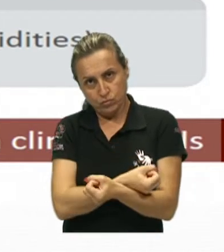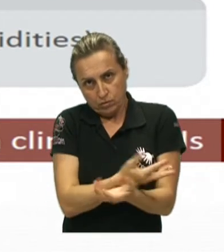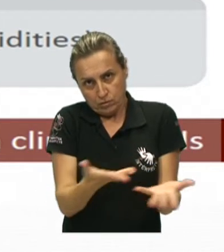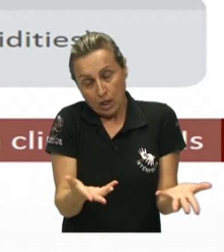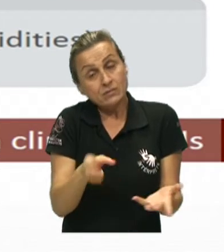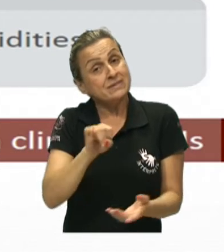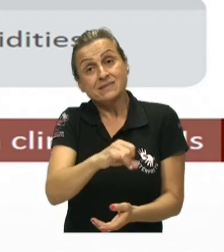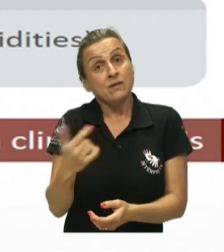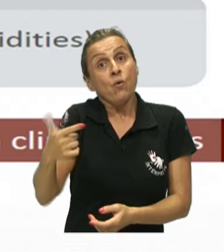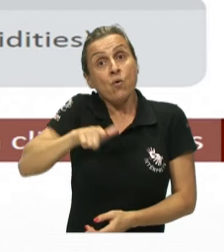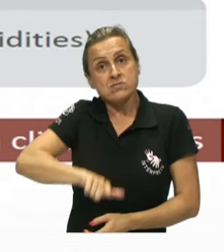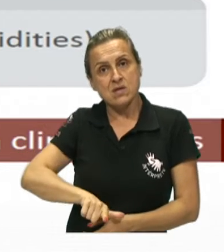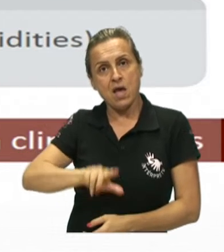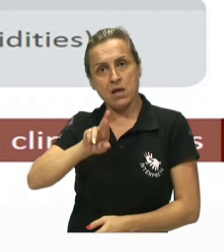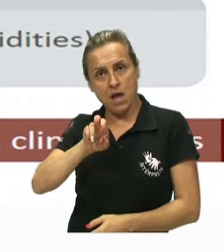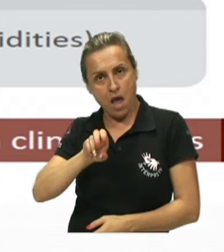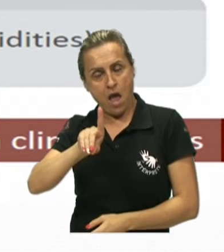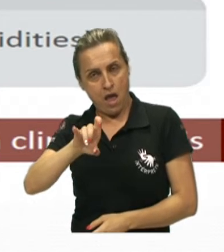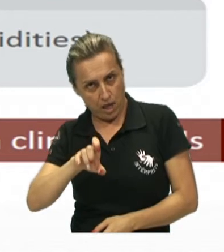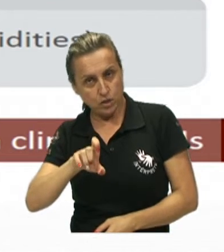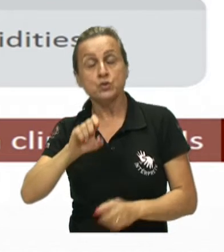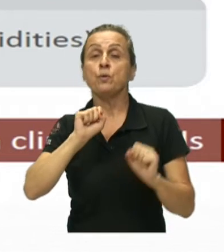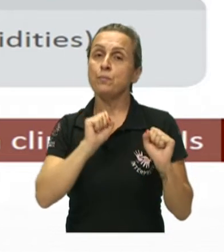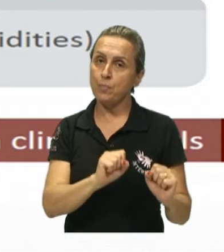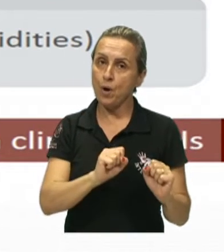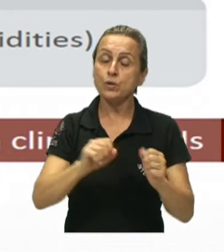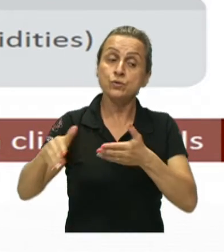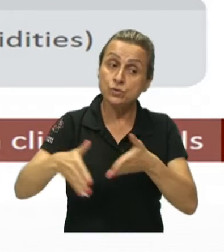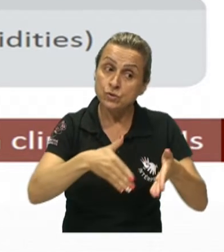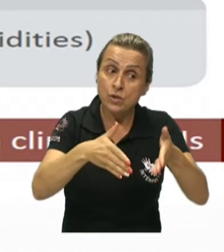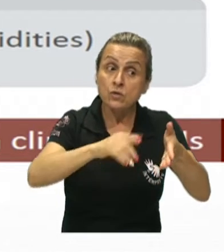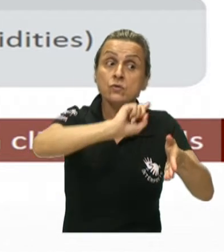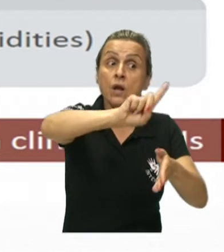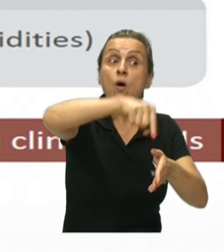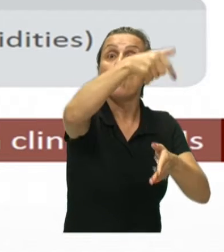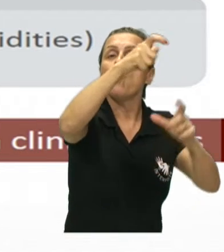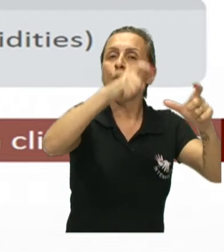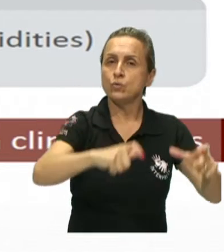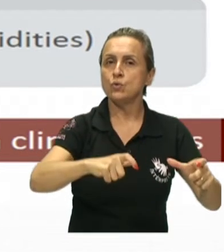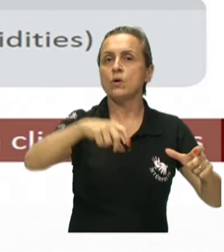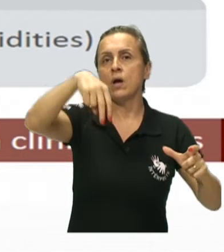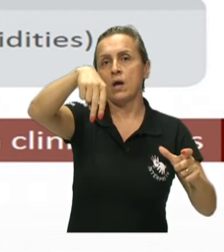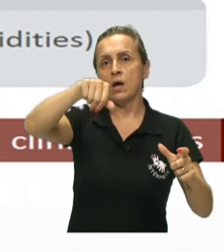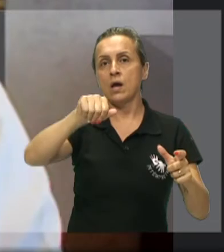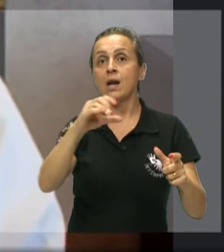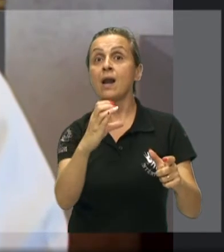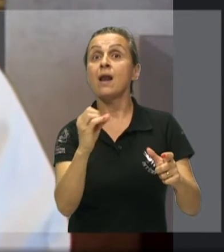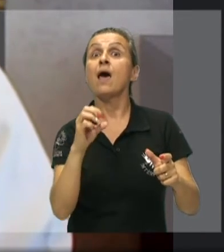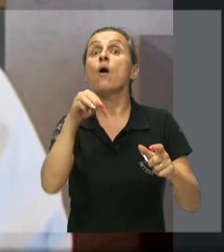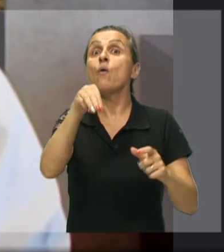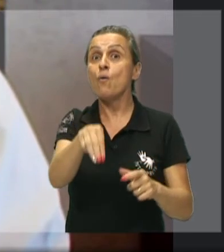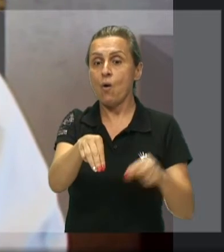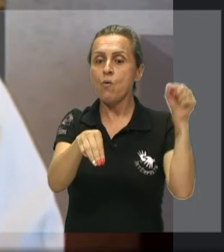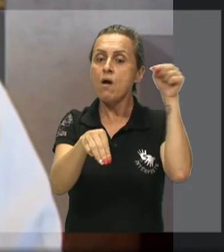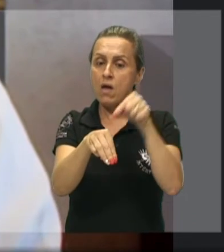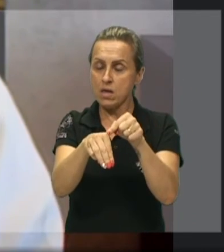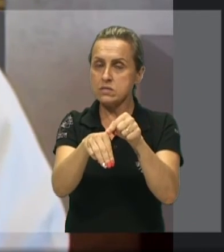assistência que a gente pode direcionar os pacientes para o NACOM, que o NACOM é credenciado pelo